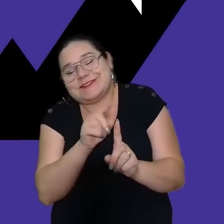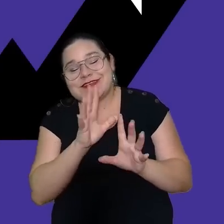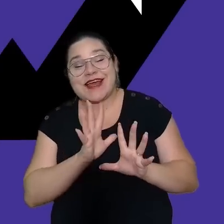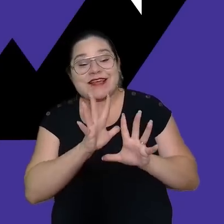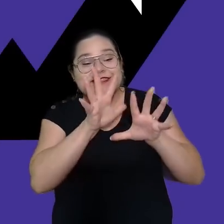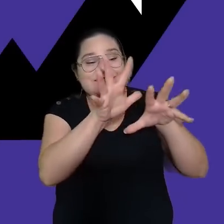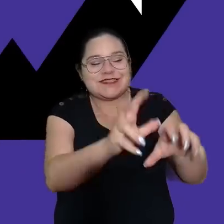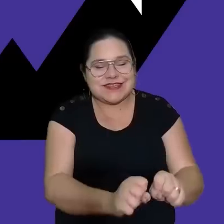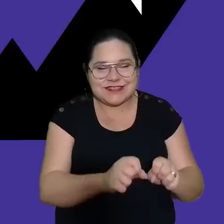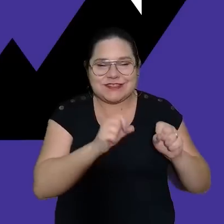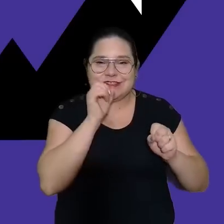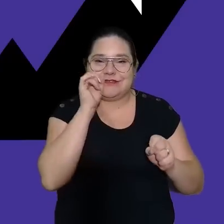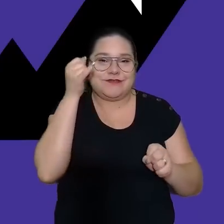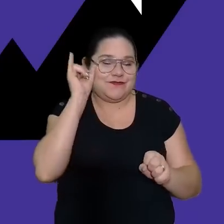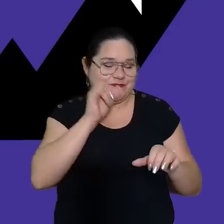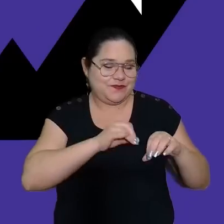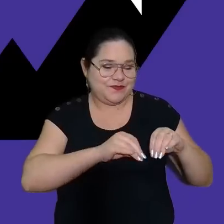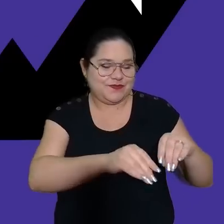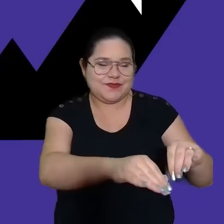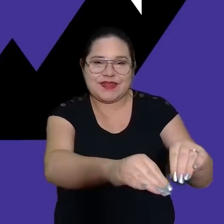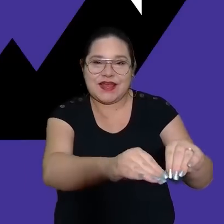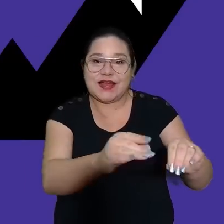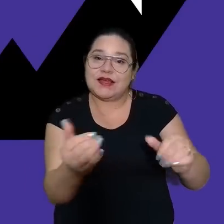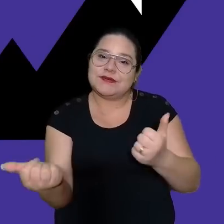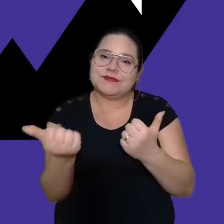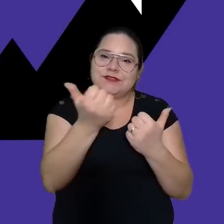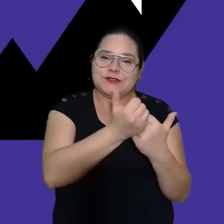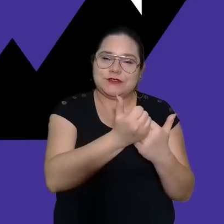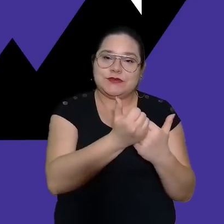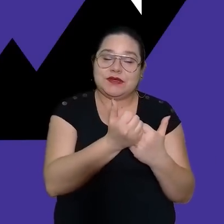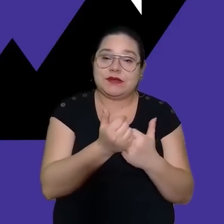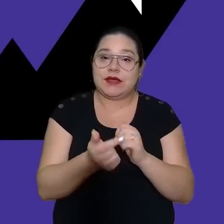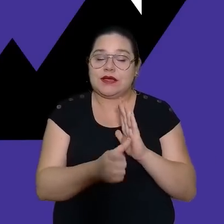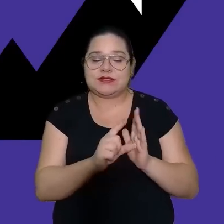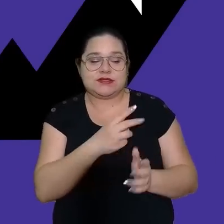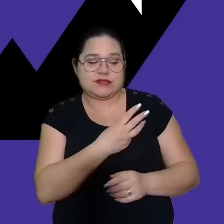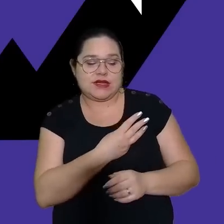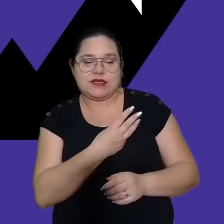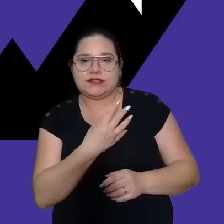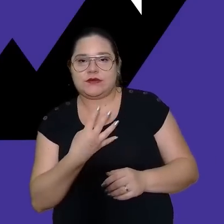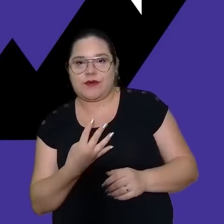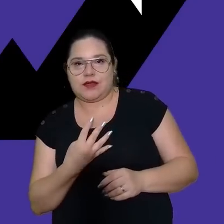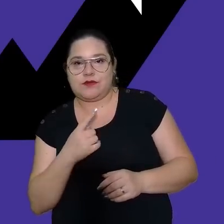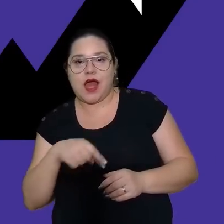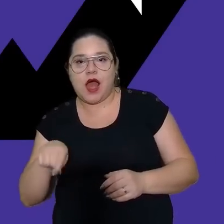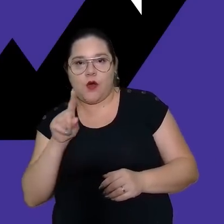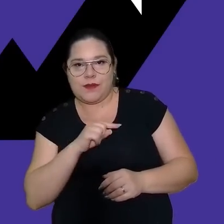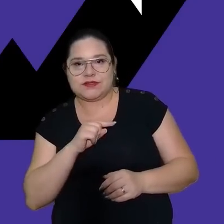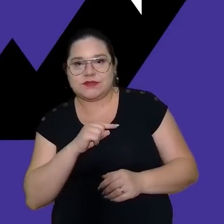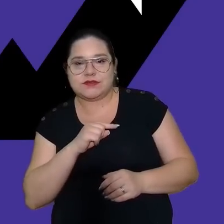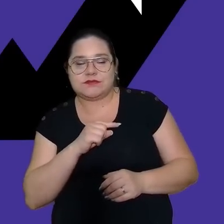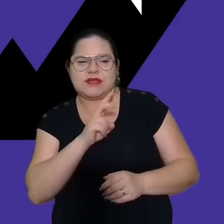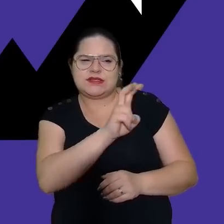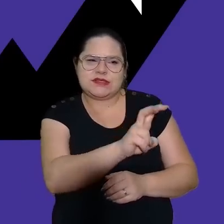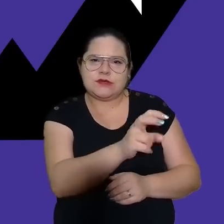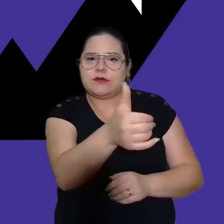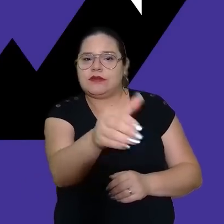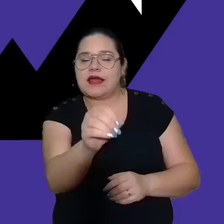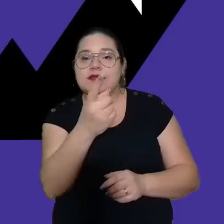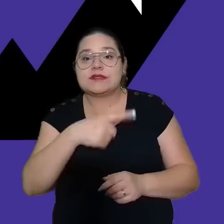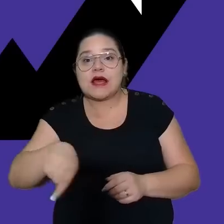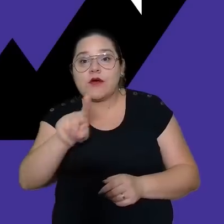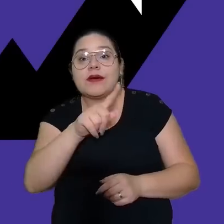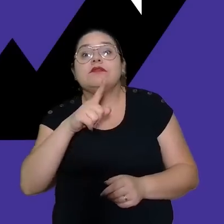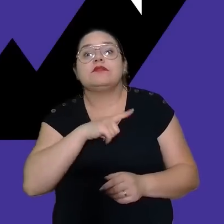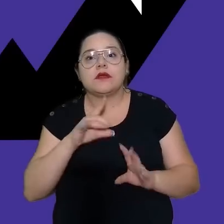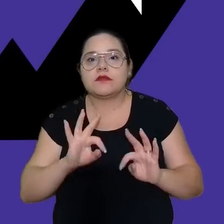intensificar o pasto, sair de 3, 4 arrobas por hectare ano para 5, 10 arrobas. A gente tem tecnologia para isso, tem produtores